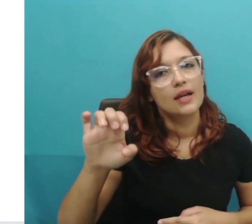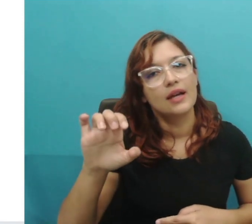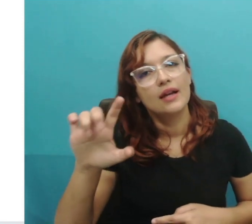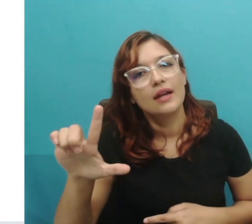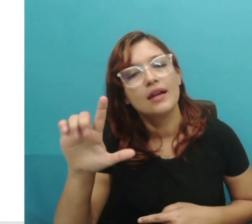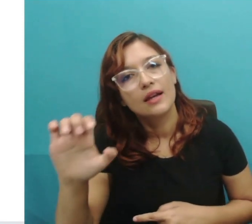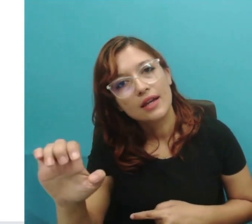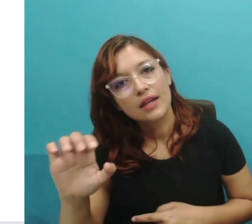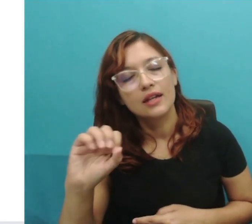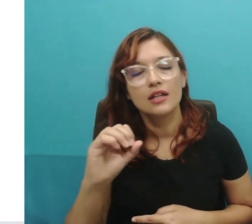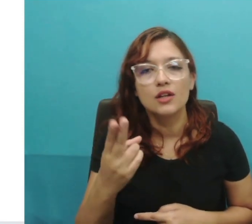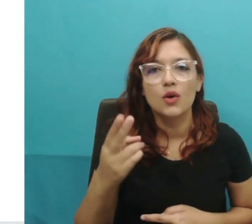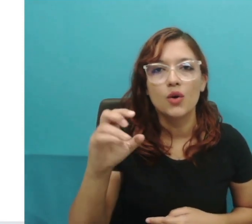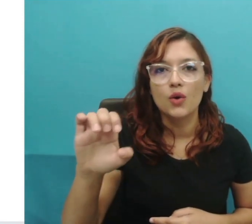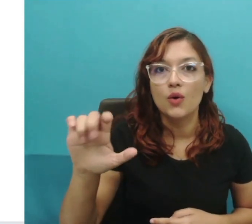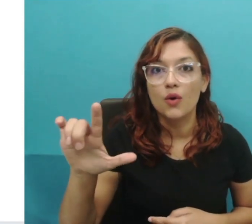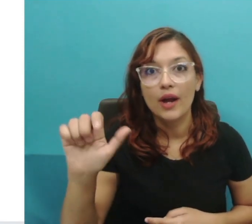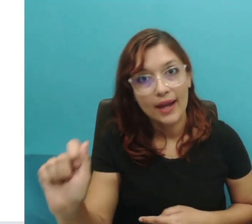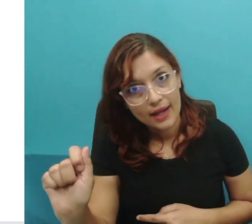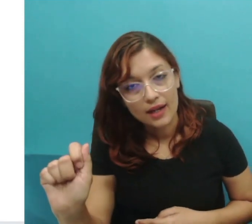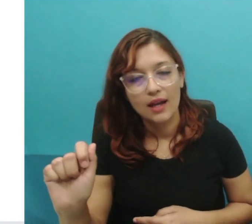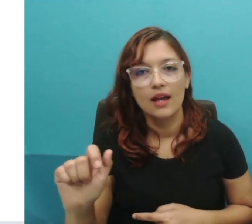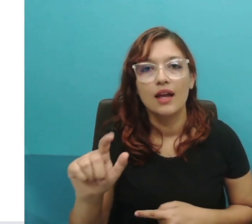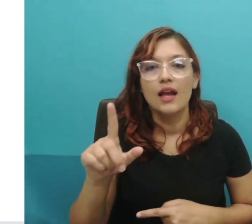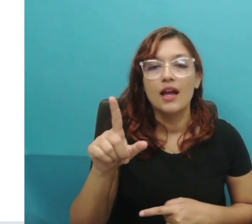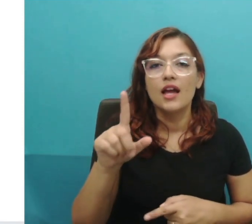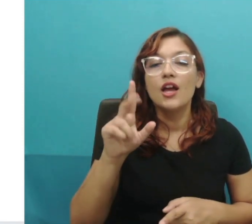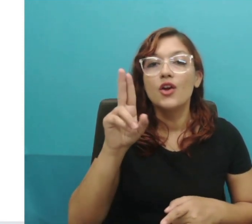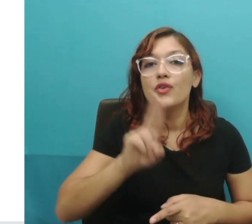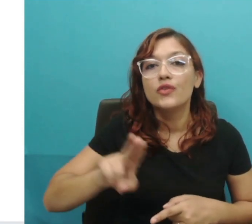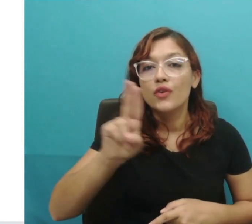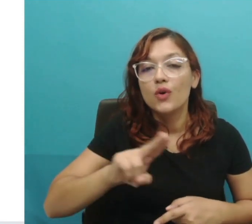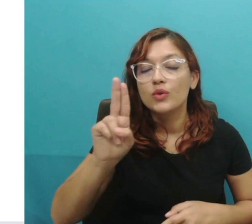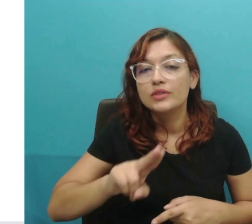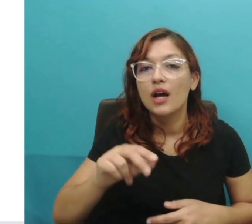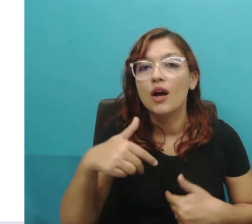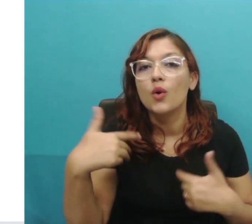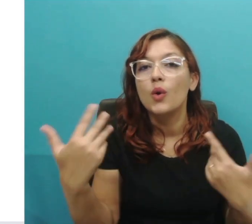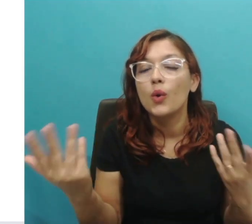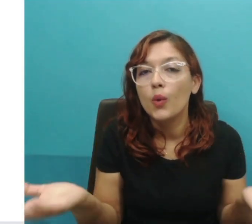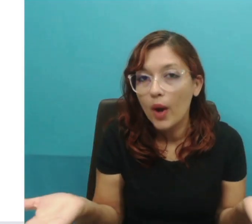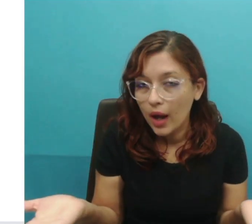Mesmo ele signifique se referindo à pessoa ele ou ela.